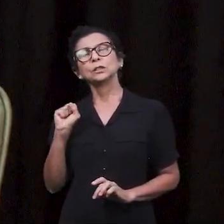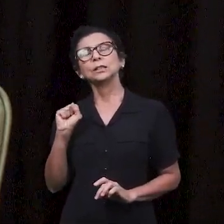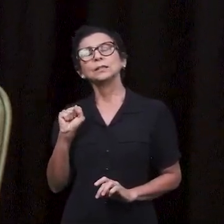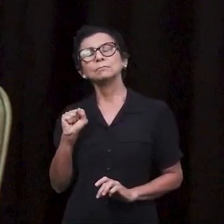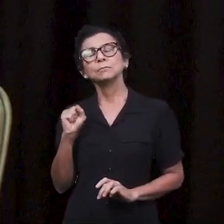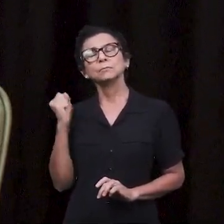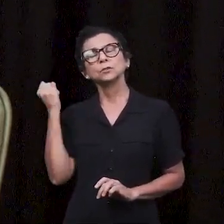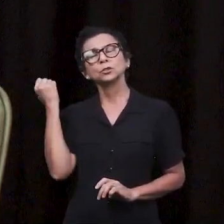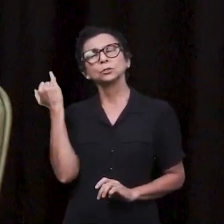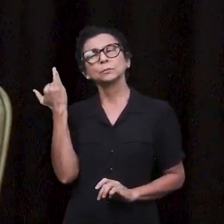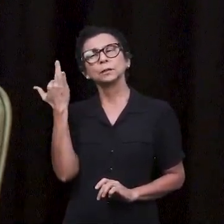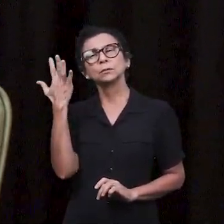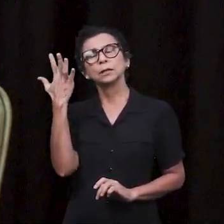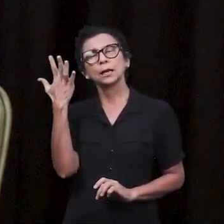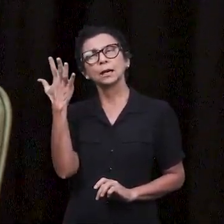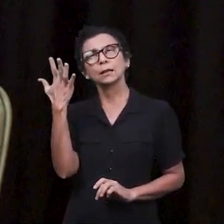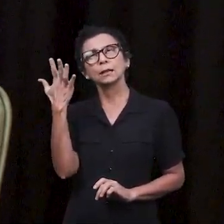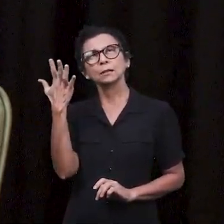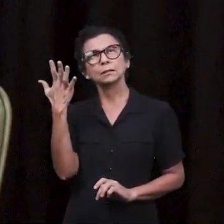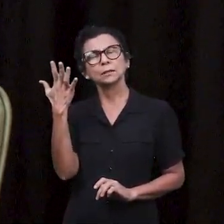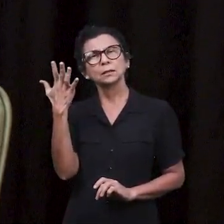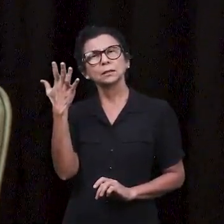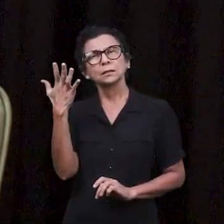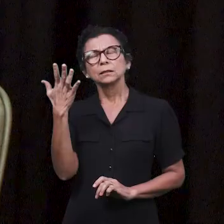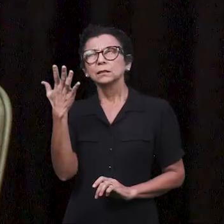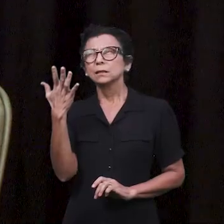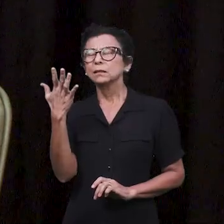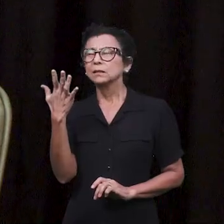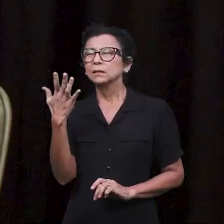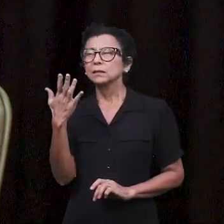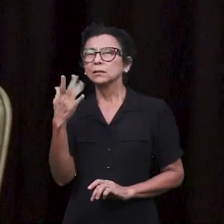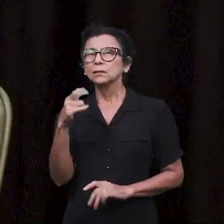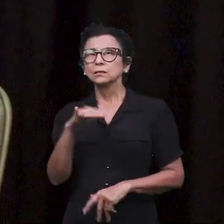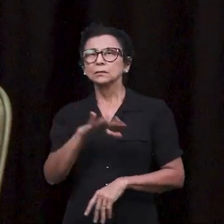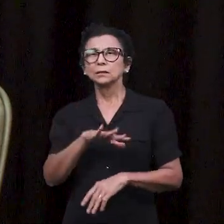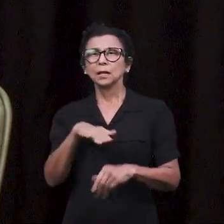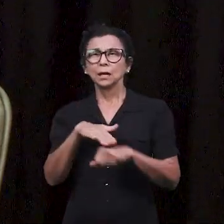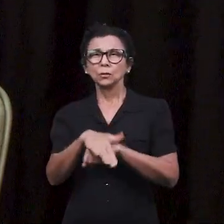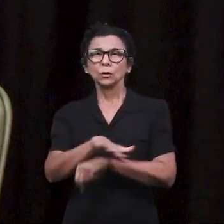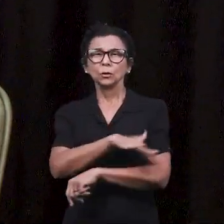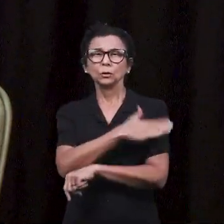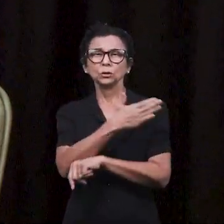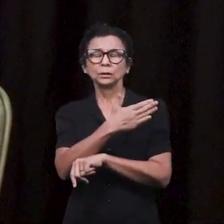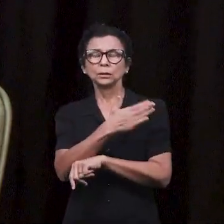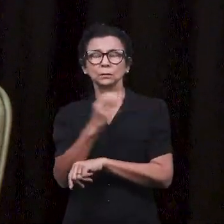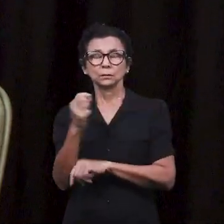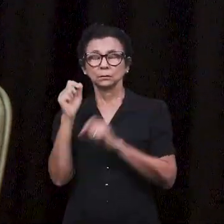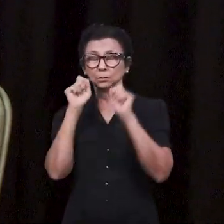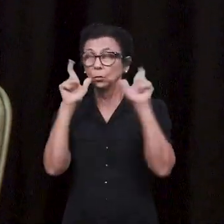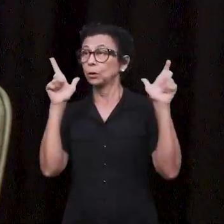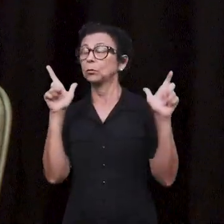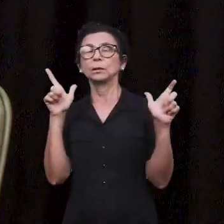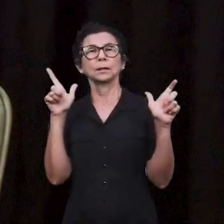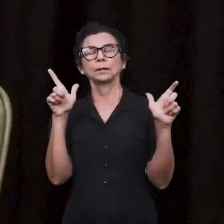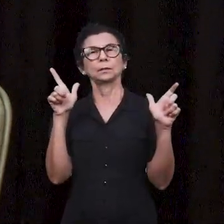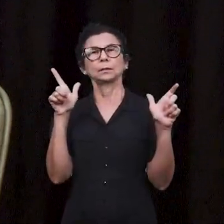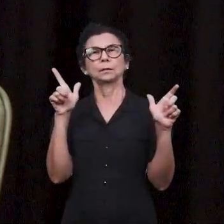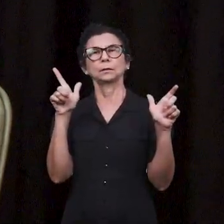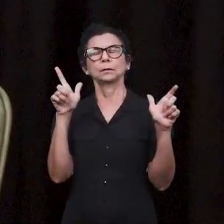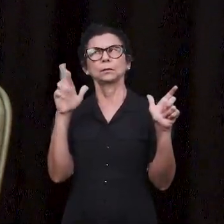pela madrugada e eu acordei no meio da noite e o Senhor havia falado comigo que eu devia buscar entrar no curso de